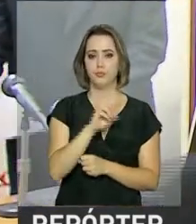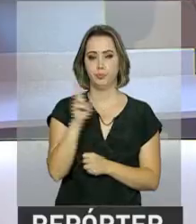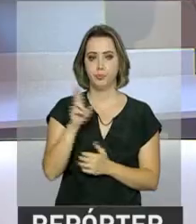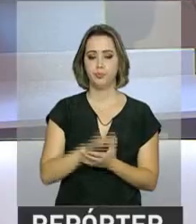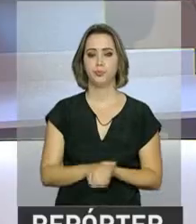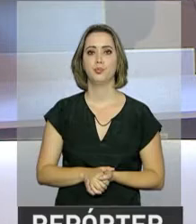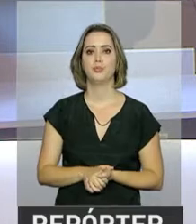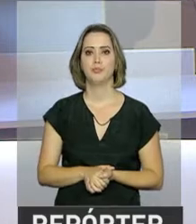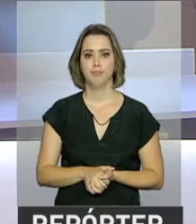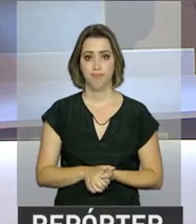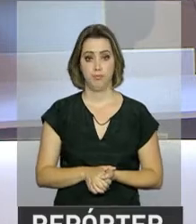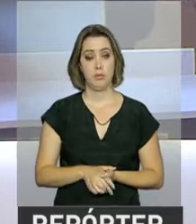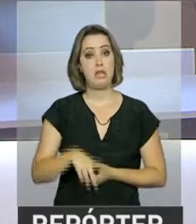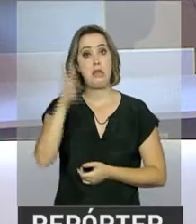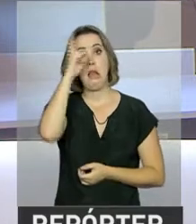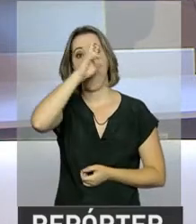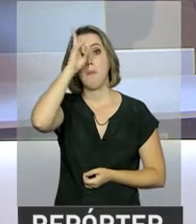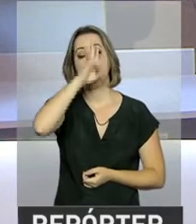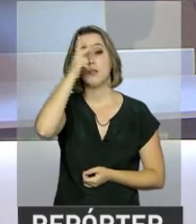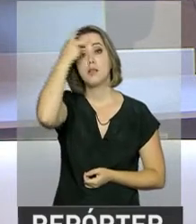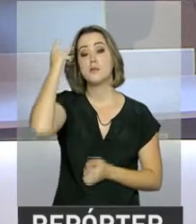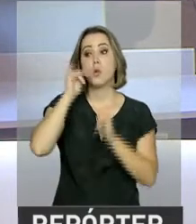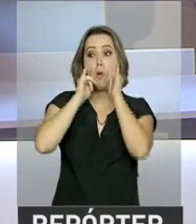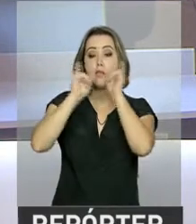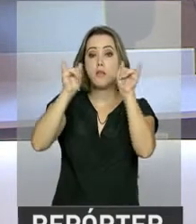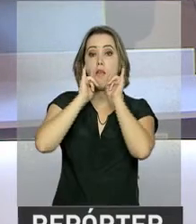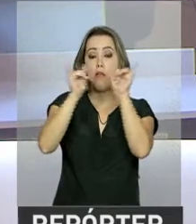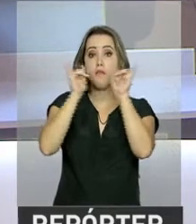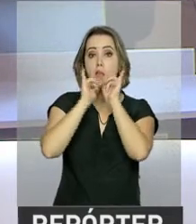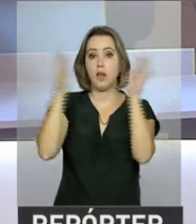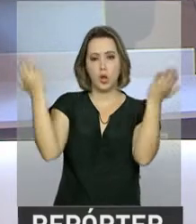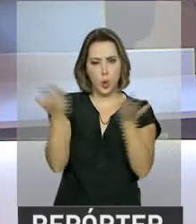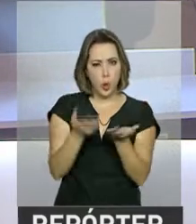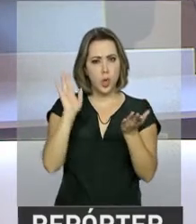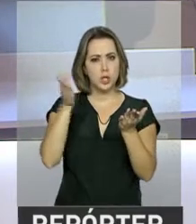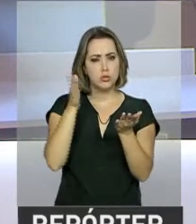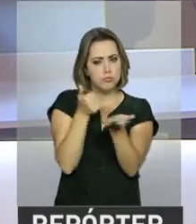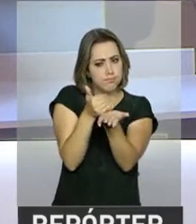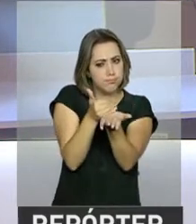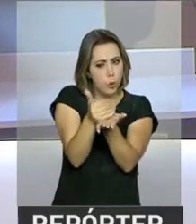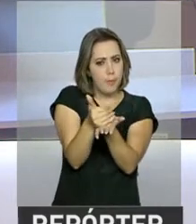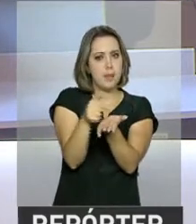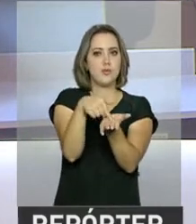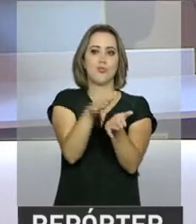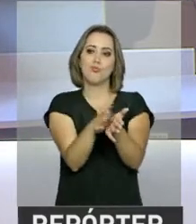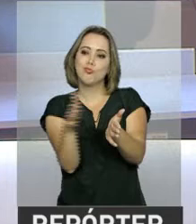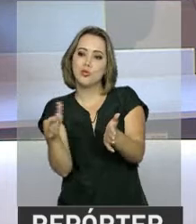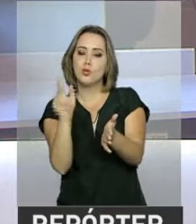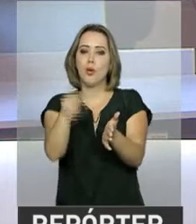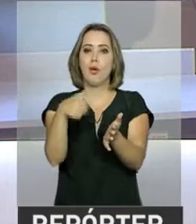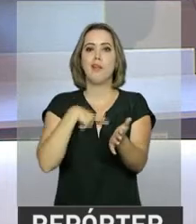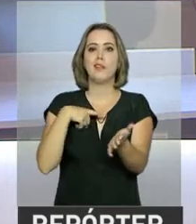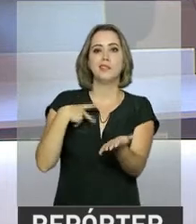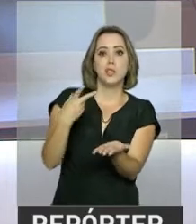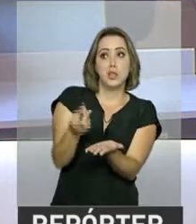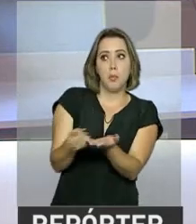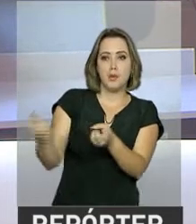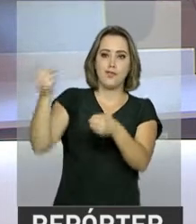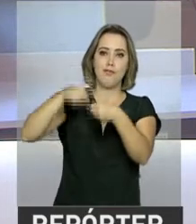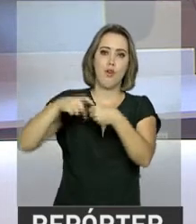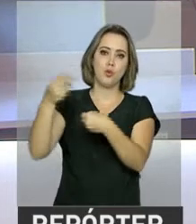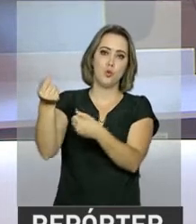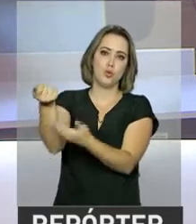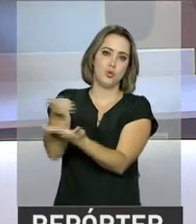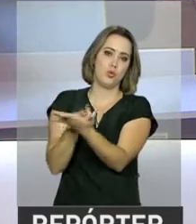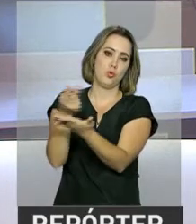165,74. E lembrando que os contribuintes que enviarem a declaração no início do prazo tem mais chance de receber a restituição